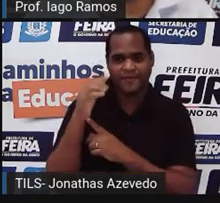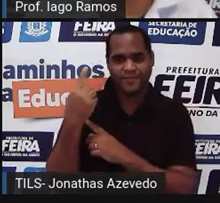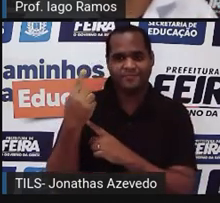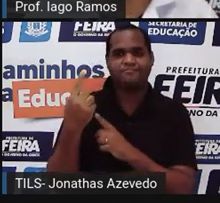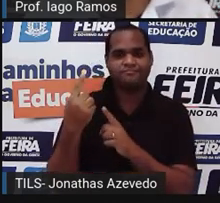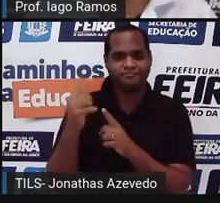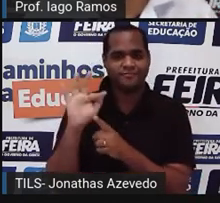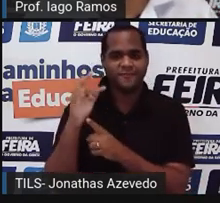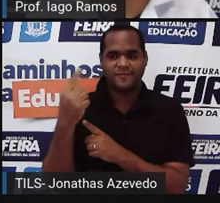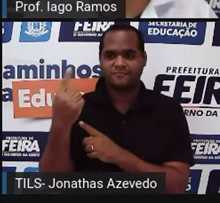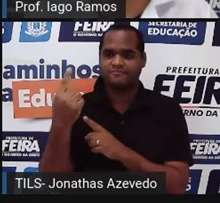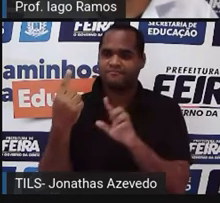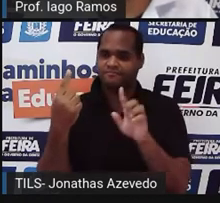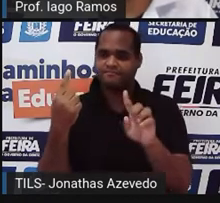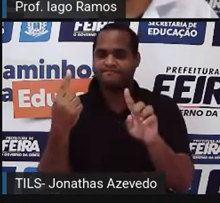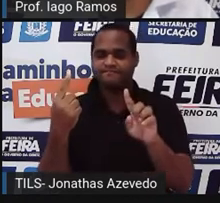1.